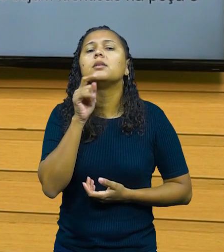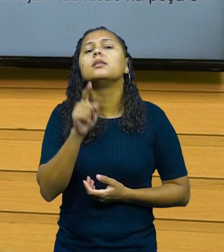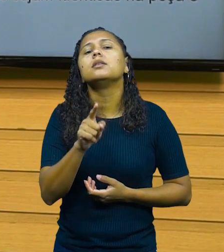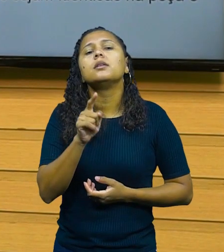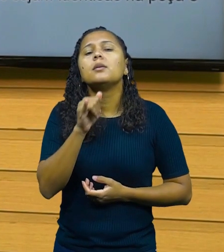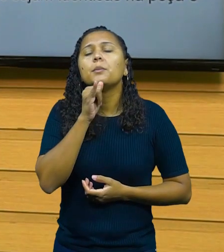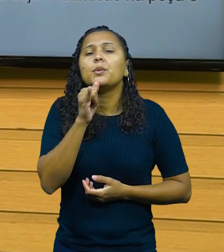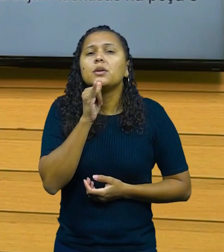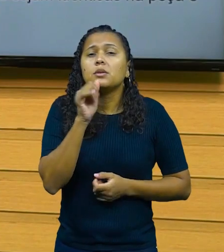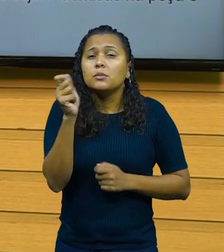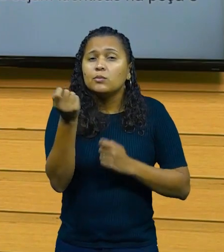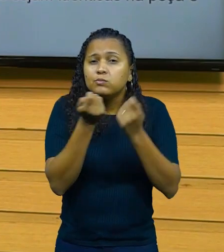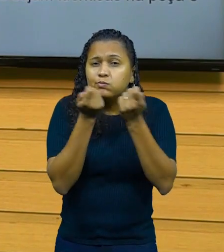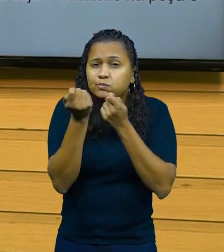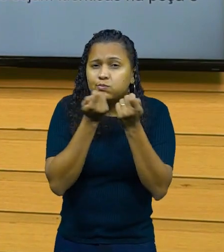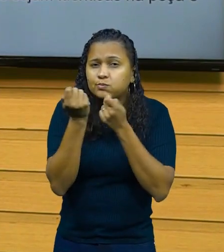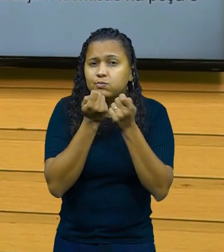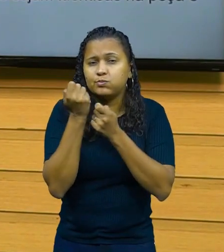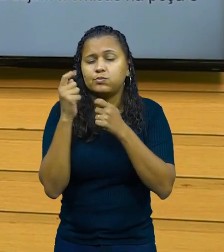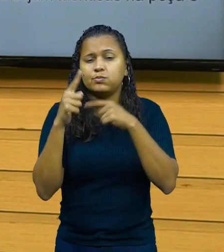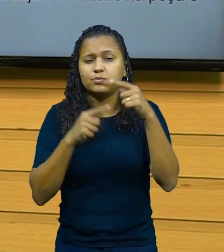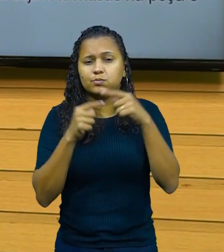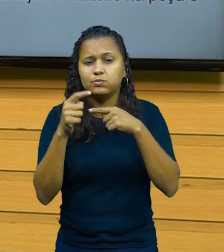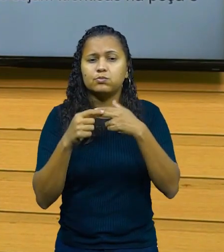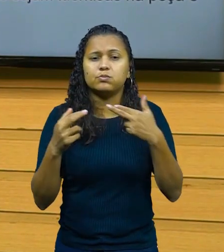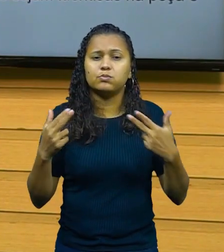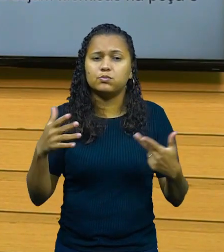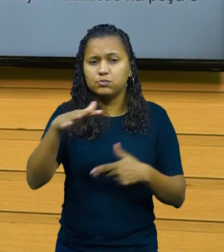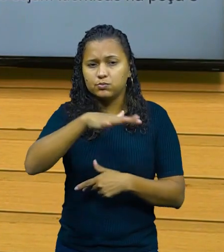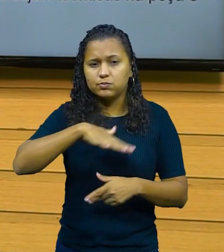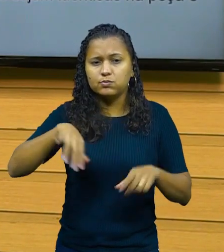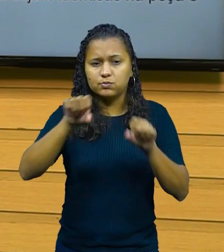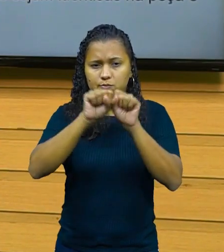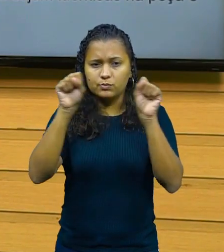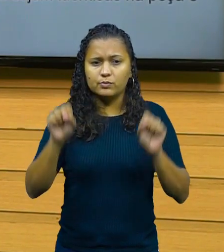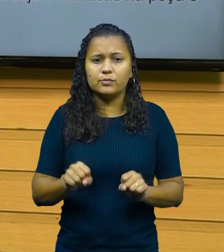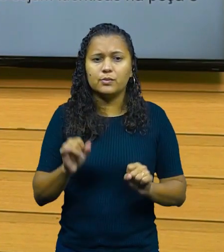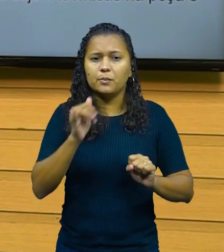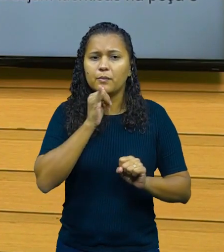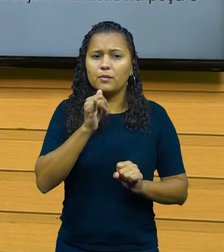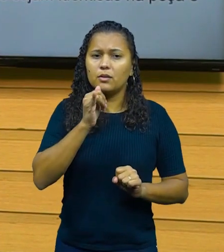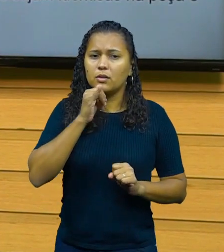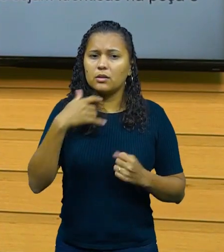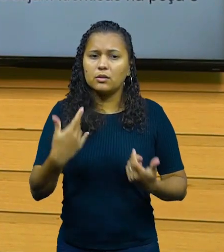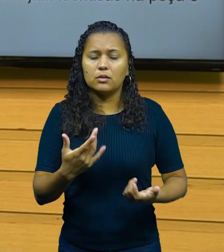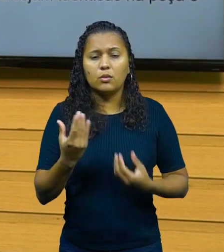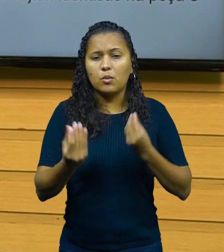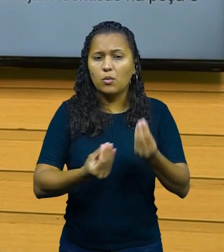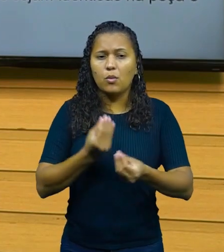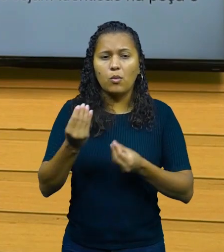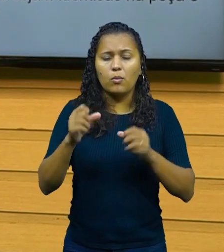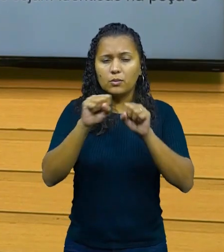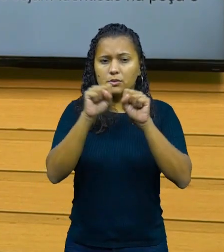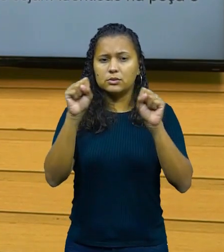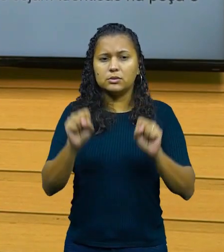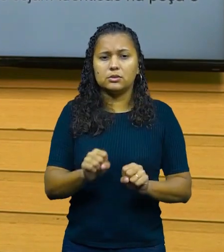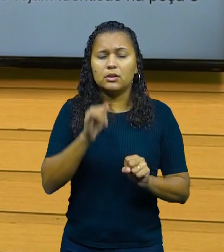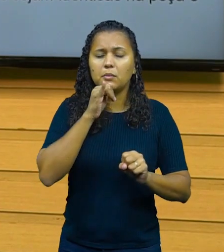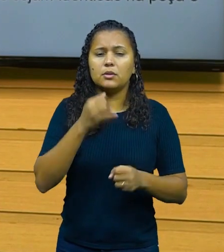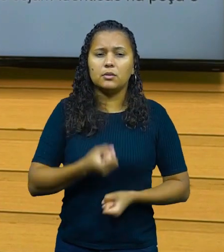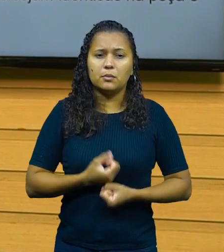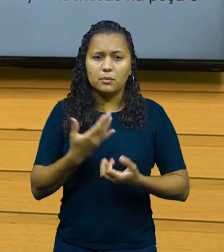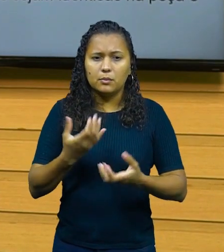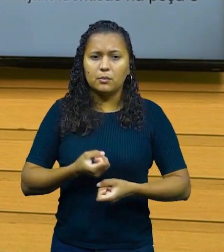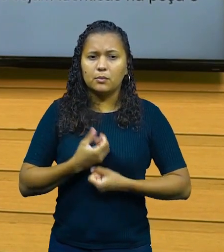agora aqui de quem vai fazer o controle dessas peças, né, dentro do sistema. Claro que a gente não vai... Como é que você, dentro de um sistema